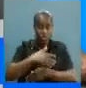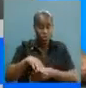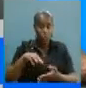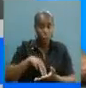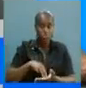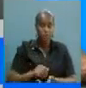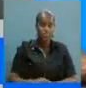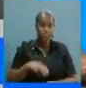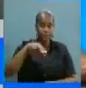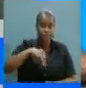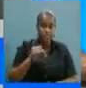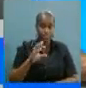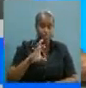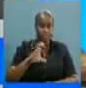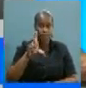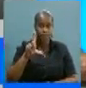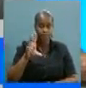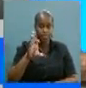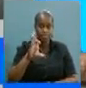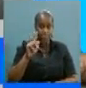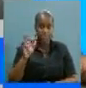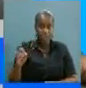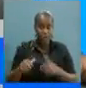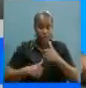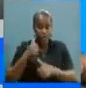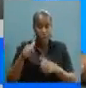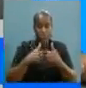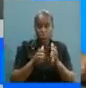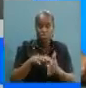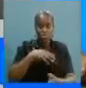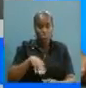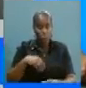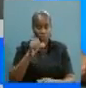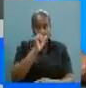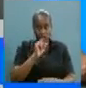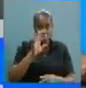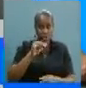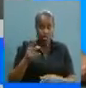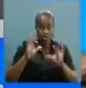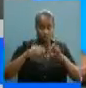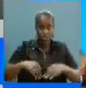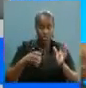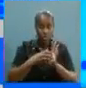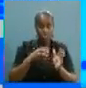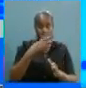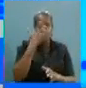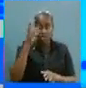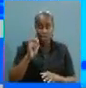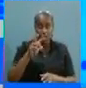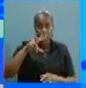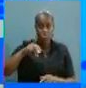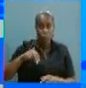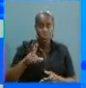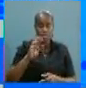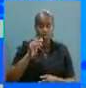Michel da Graça venceu Todo Mundo Canta em São Vicente. A final nacional está marcada para o dia 3 de novembro, também em São